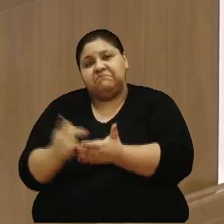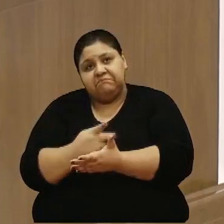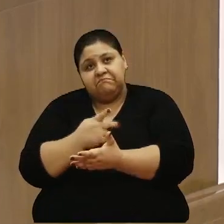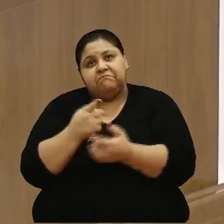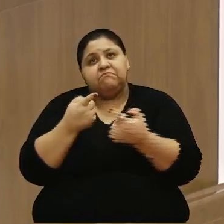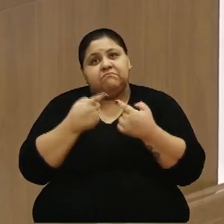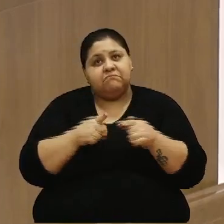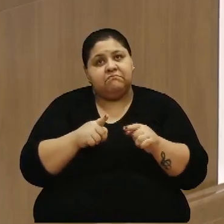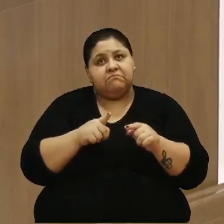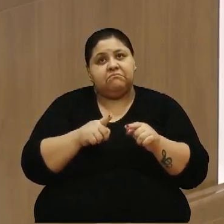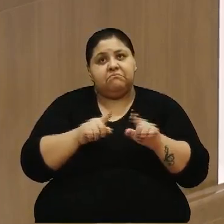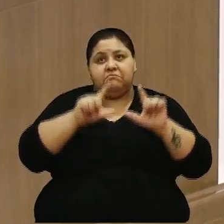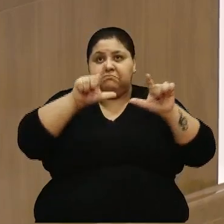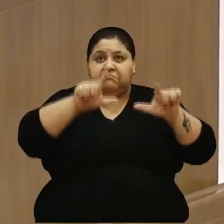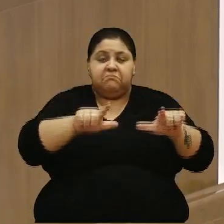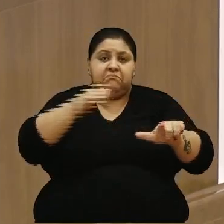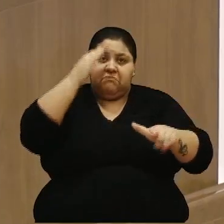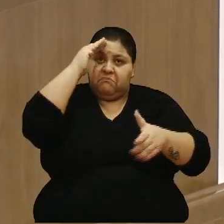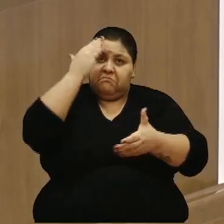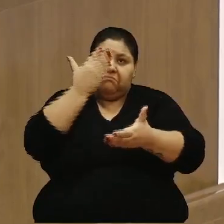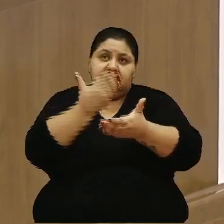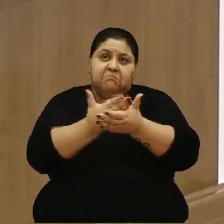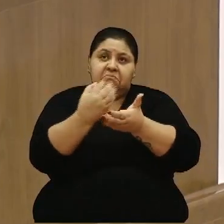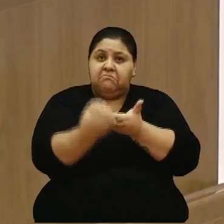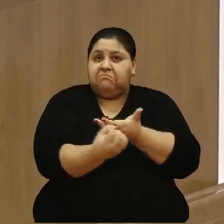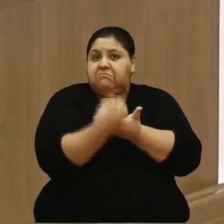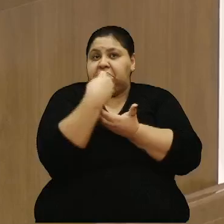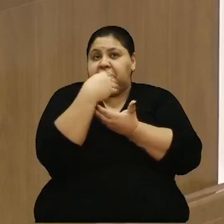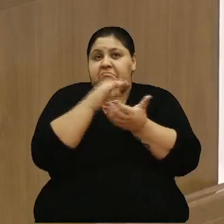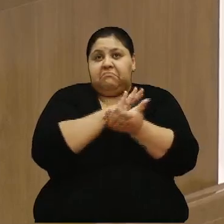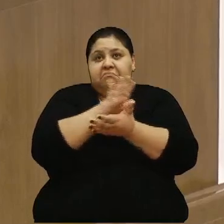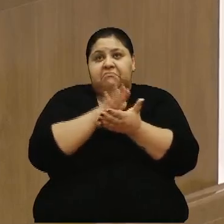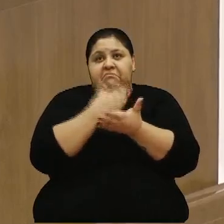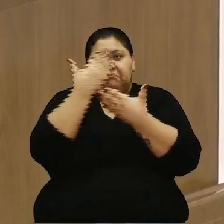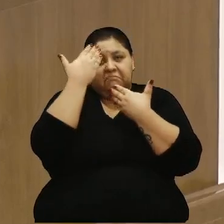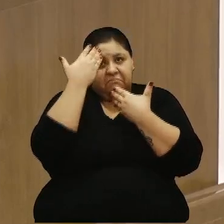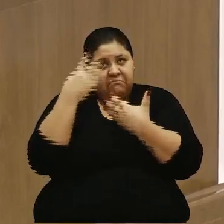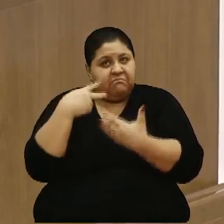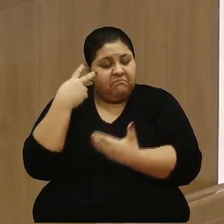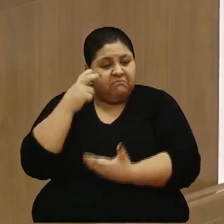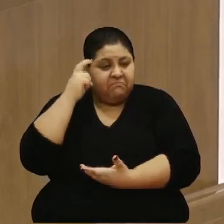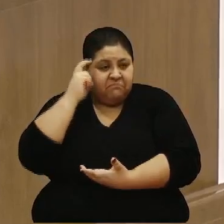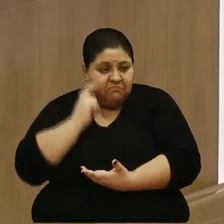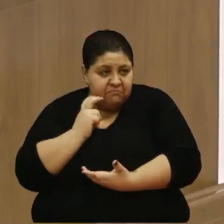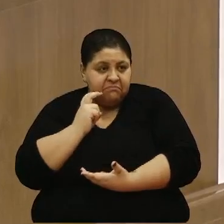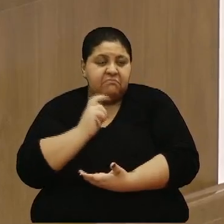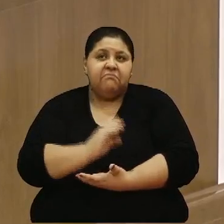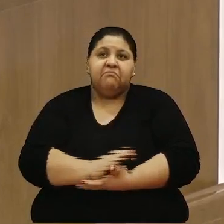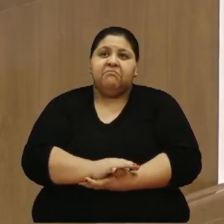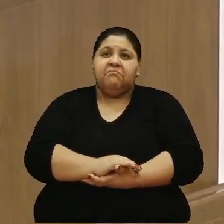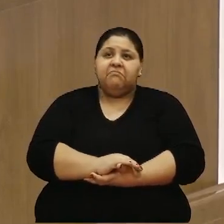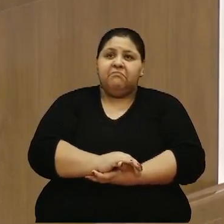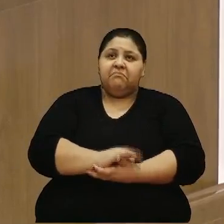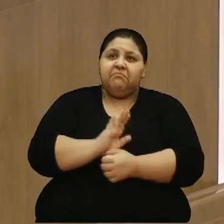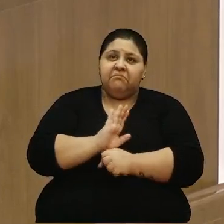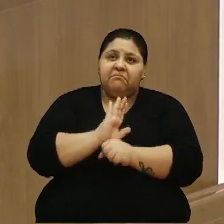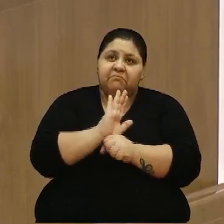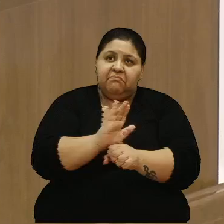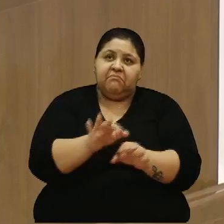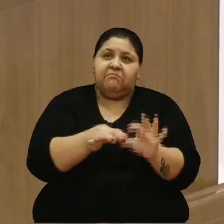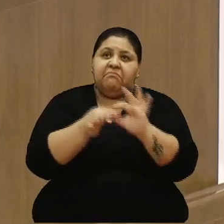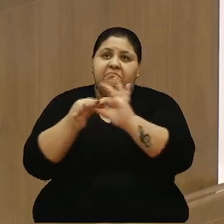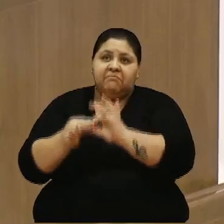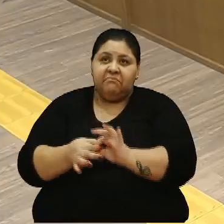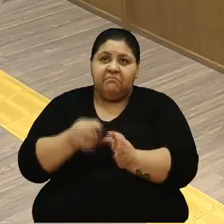mas no nosso gabinete, a princípio, não chegou. Mas muito obrigado, vereador Daniel, pela contribuição e pela parceria